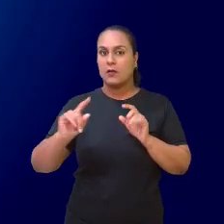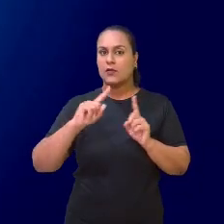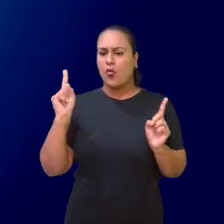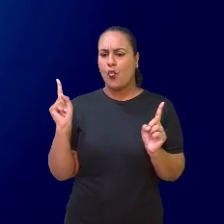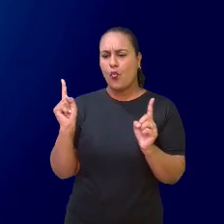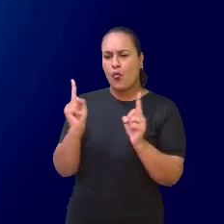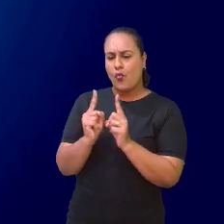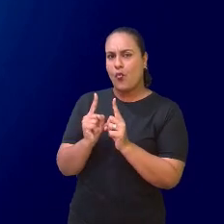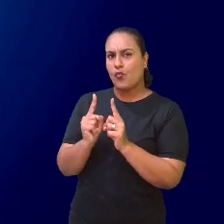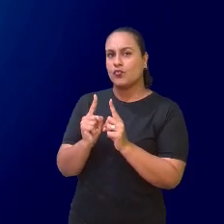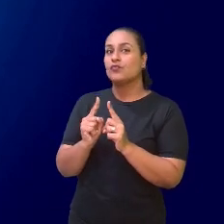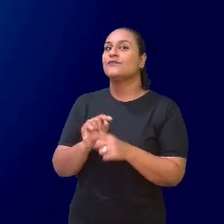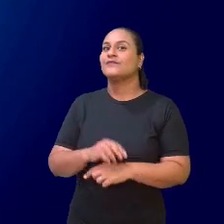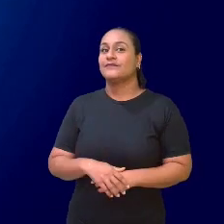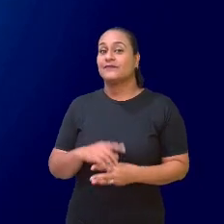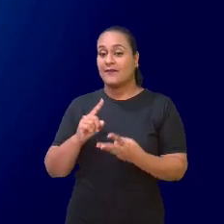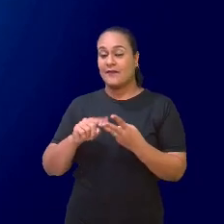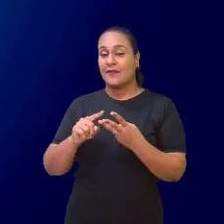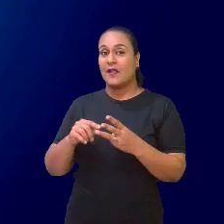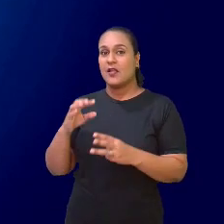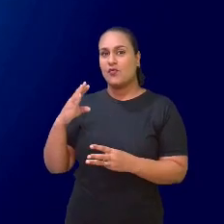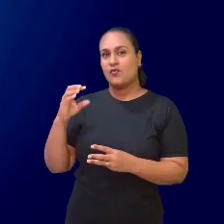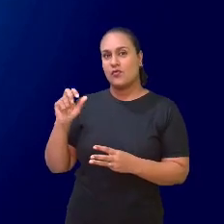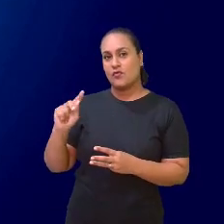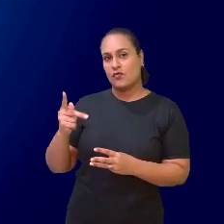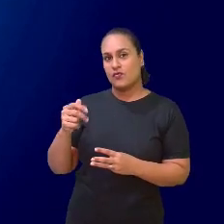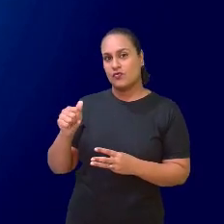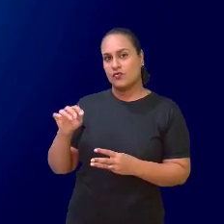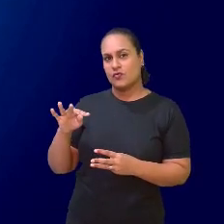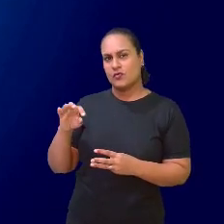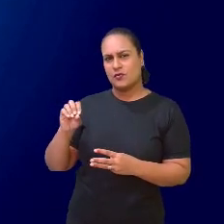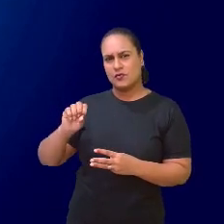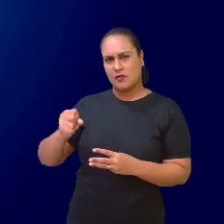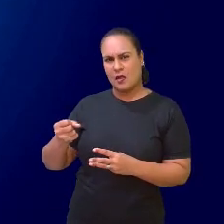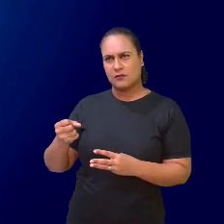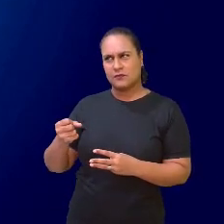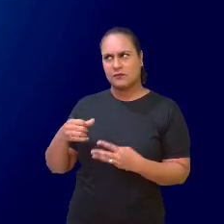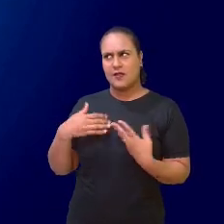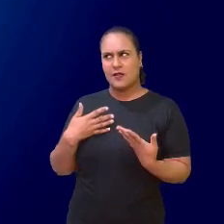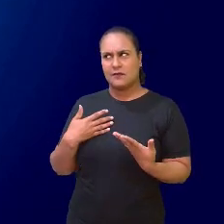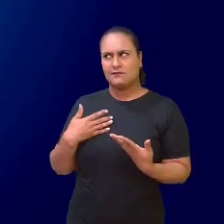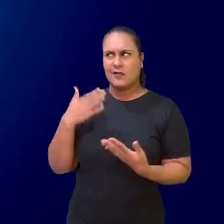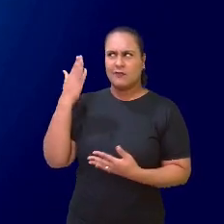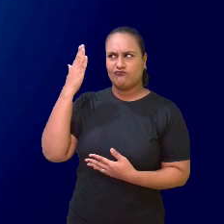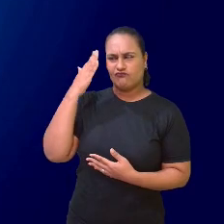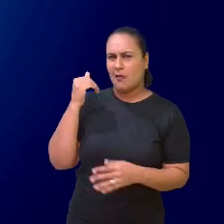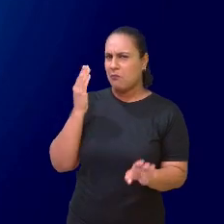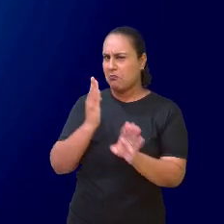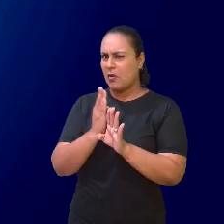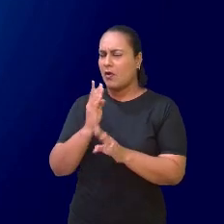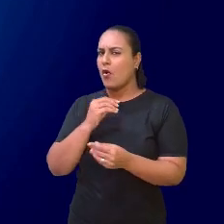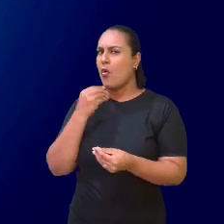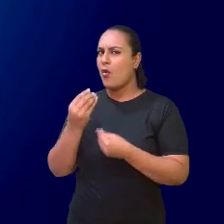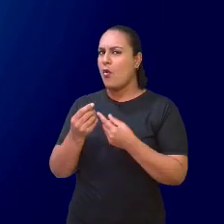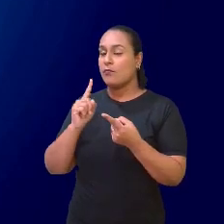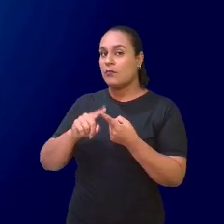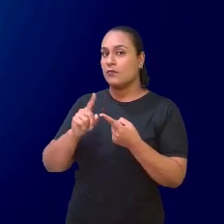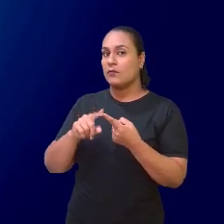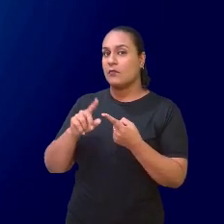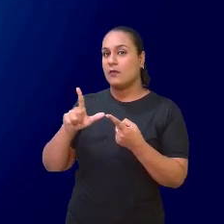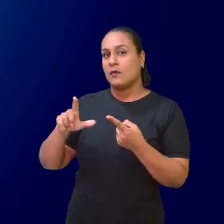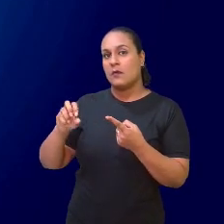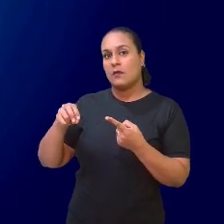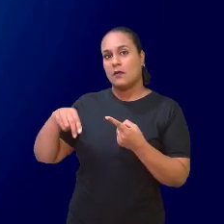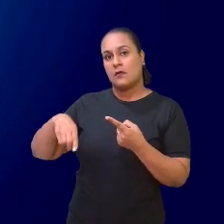ossos curtos e os ossos chatos. Só pela nomenclatura a gente já consegue identificar. Os ossos longos,